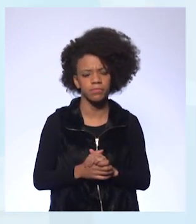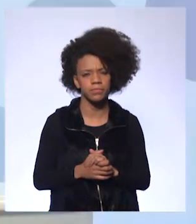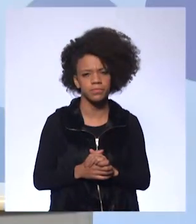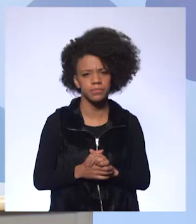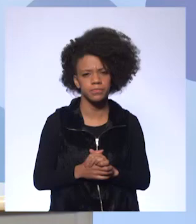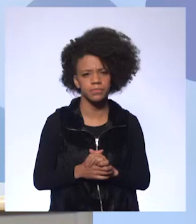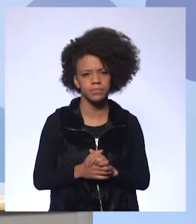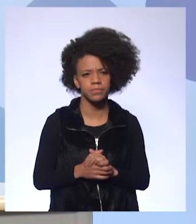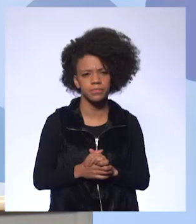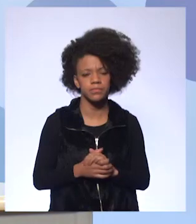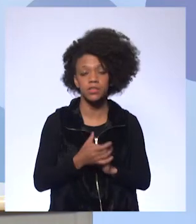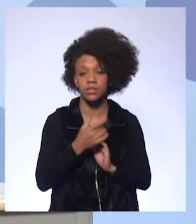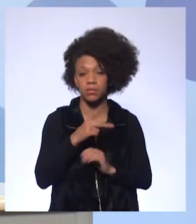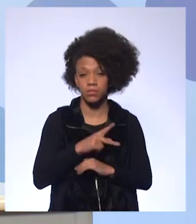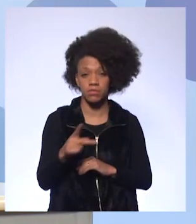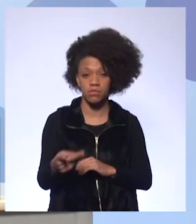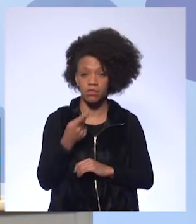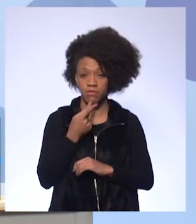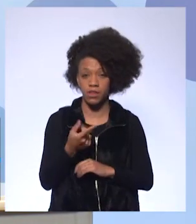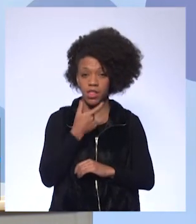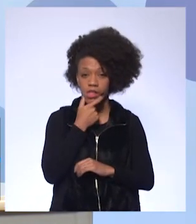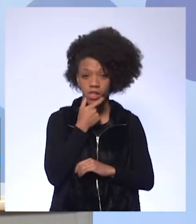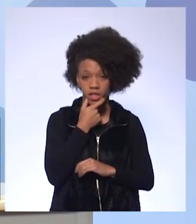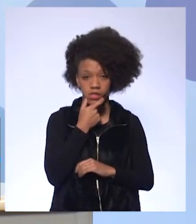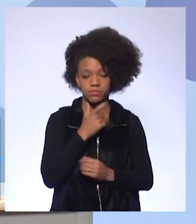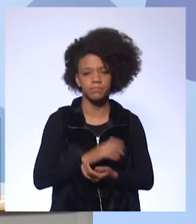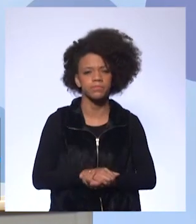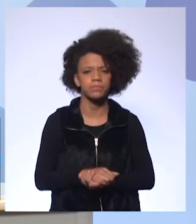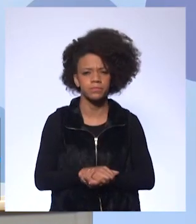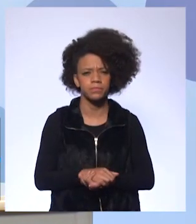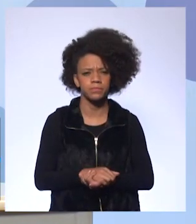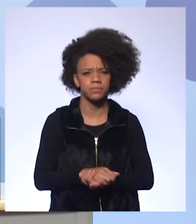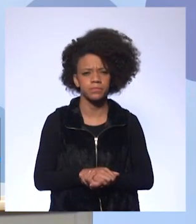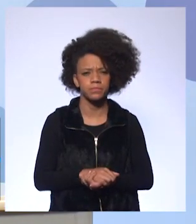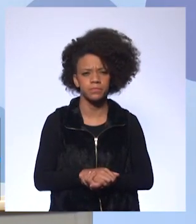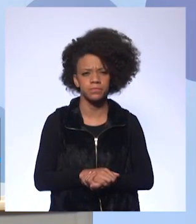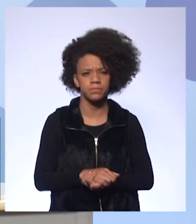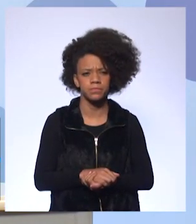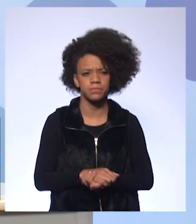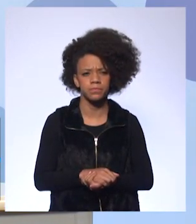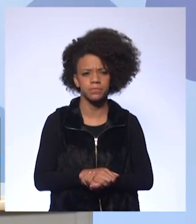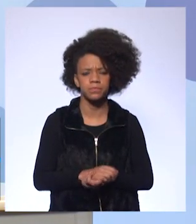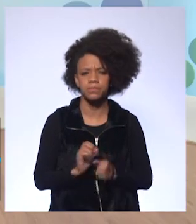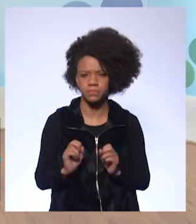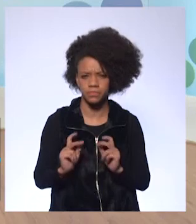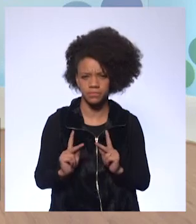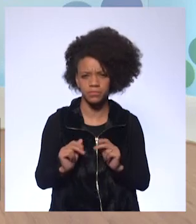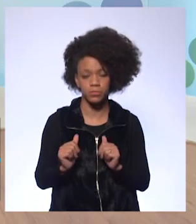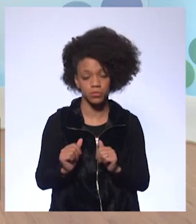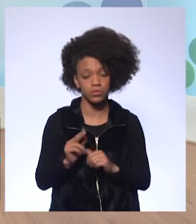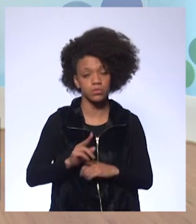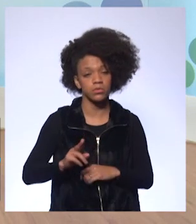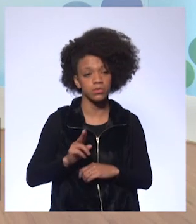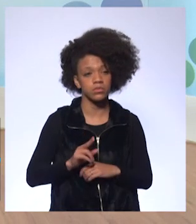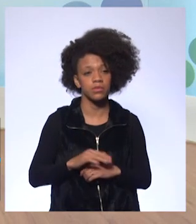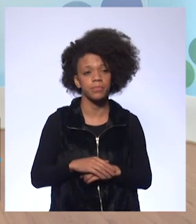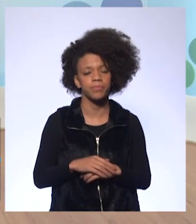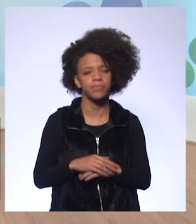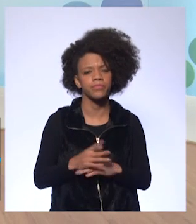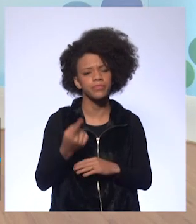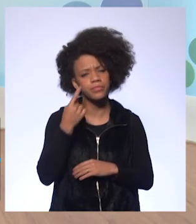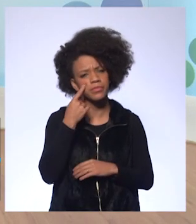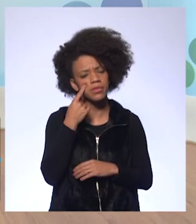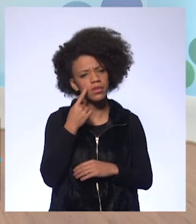planets assim que the Destruction of the planet Surf que então não poderia os vai descrição